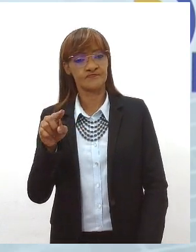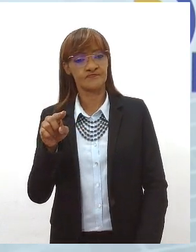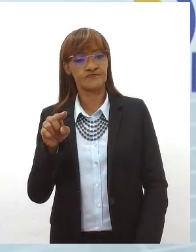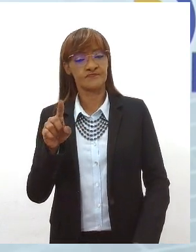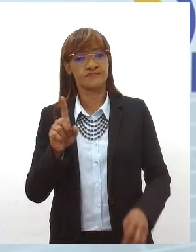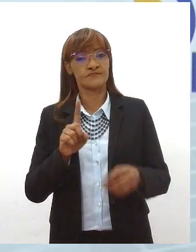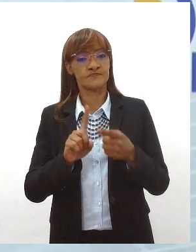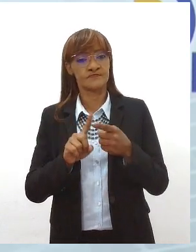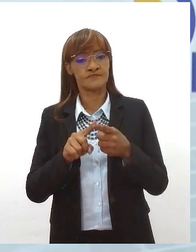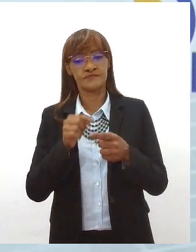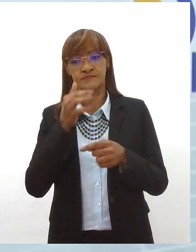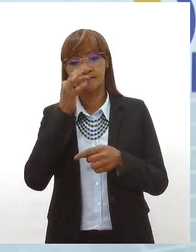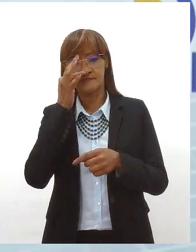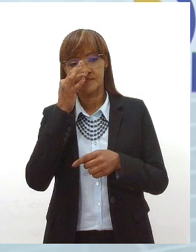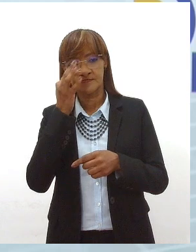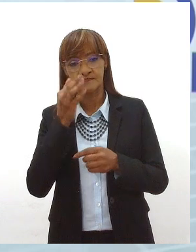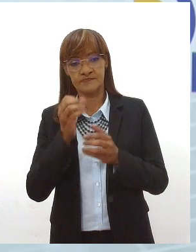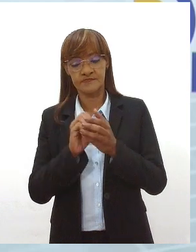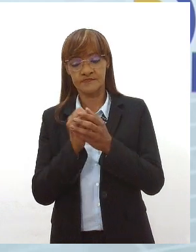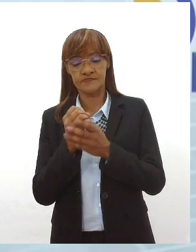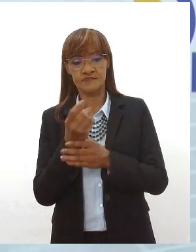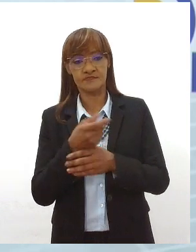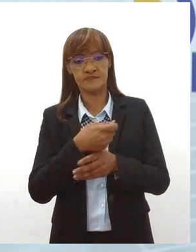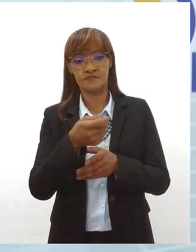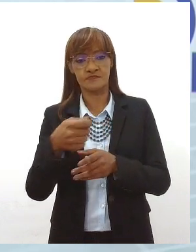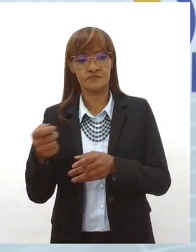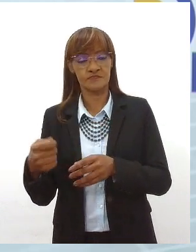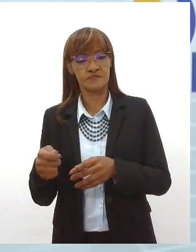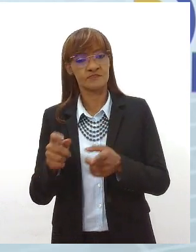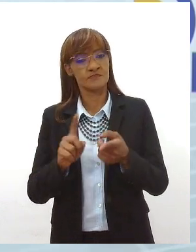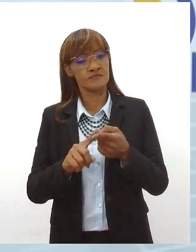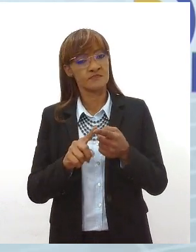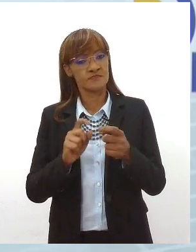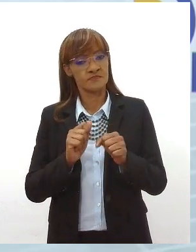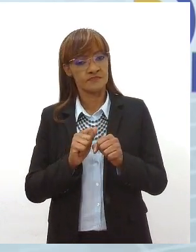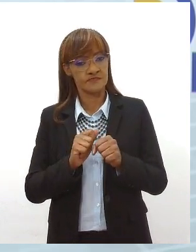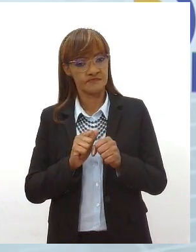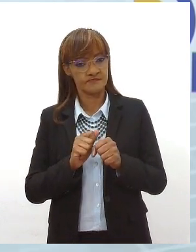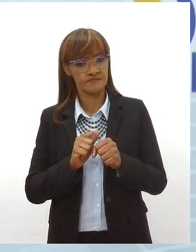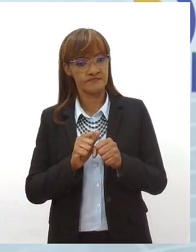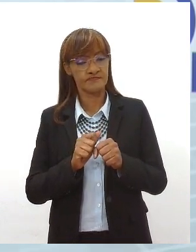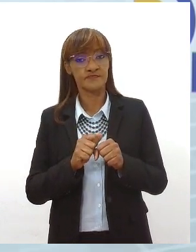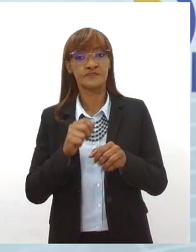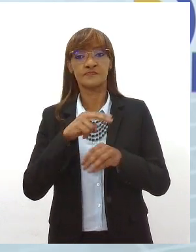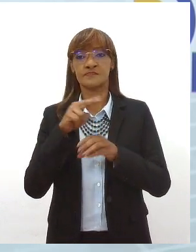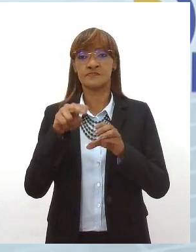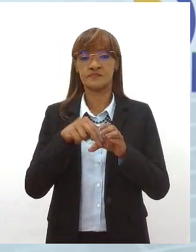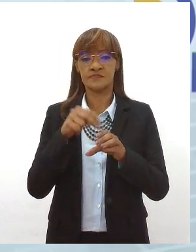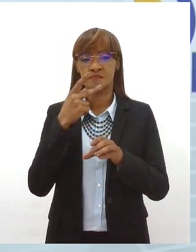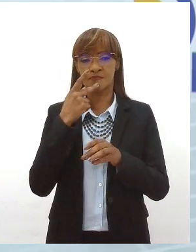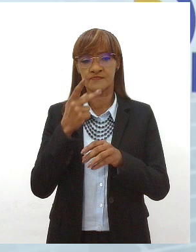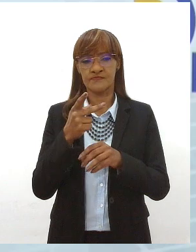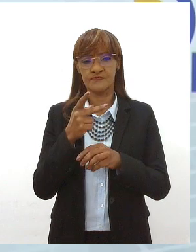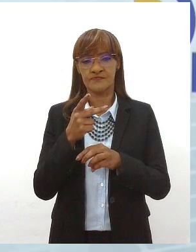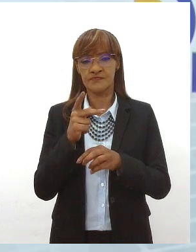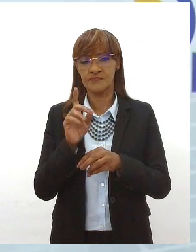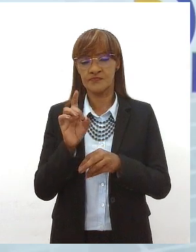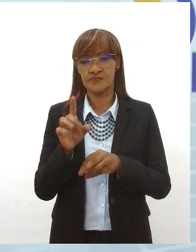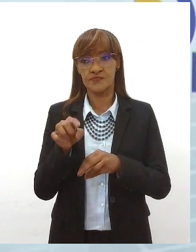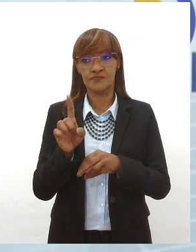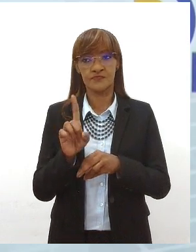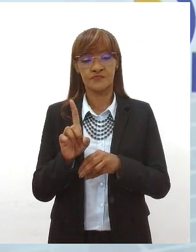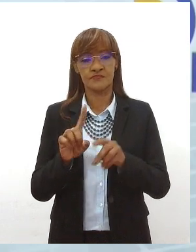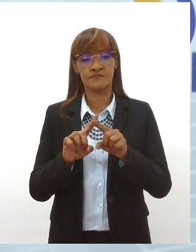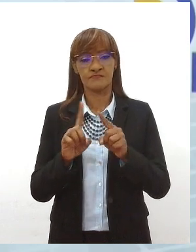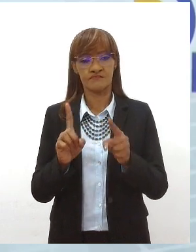entregando alguns mimos a essas mulheres, mas também falou em a tribuna que não é apenas um dia para isso, mas também um dia de cobrança por